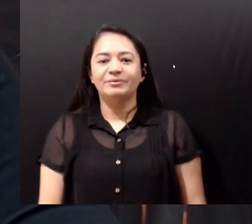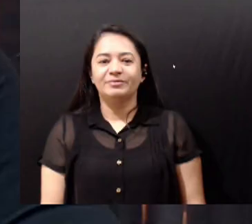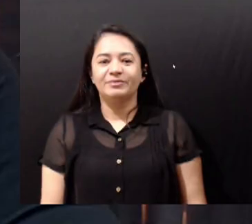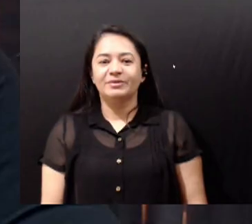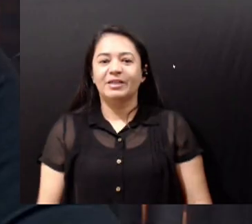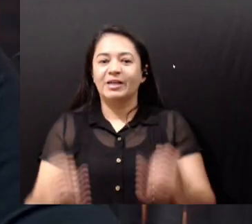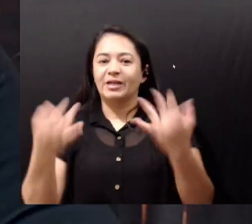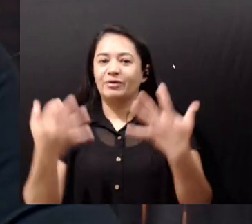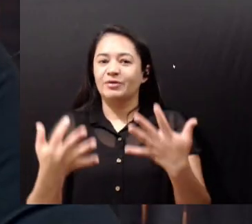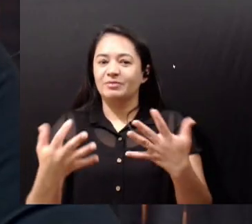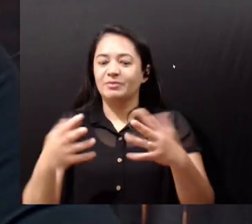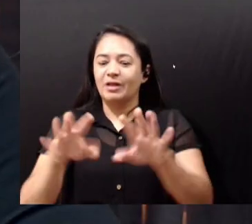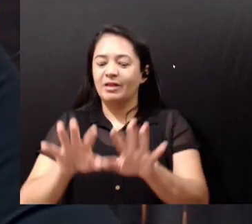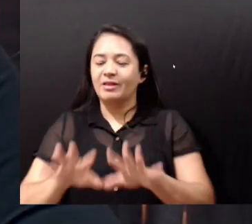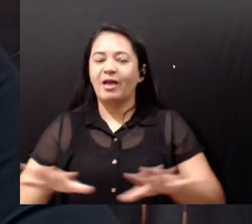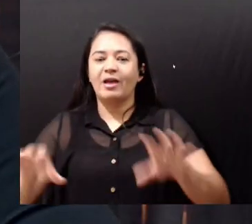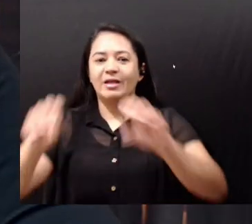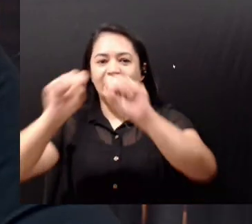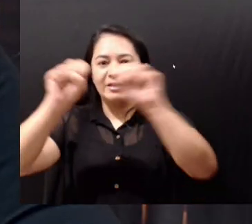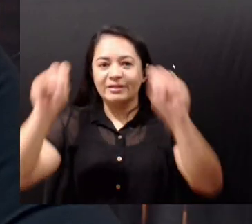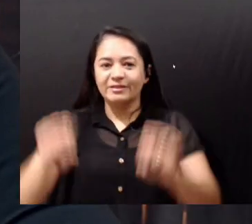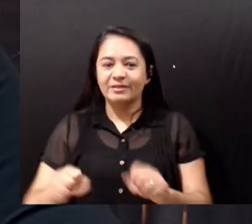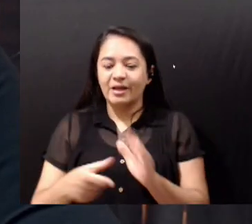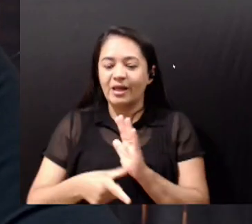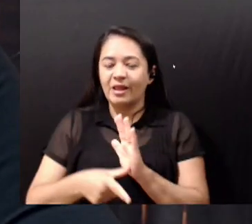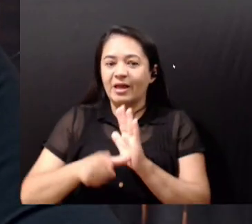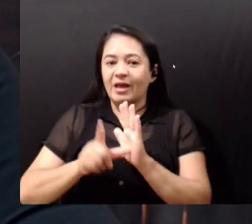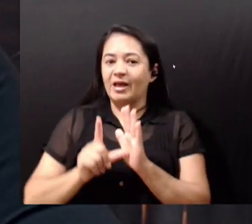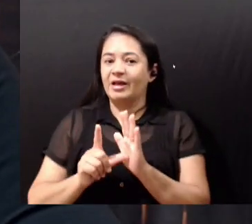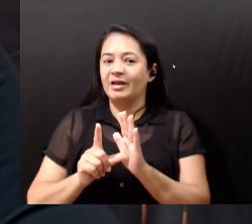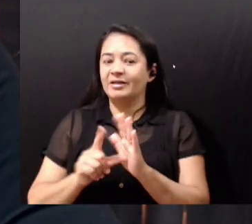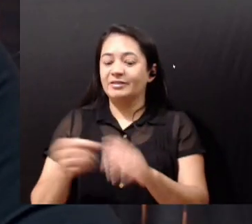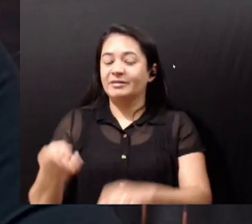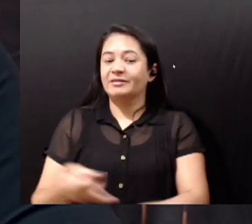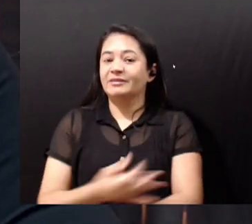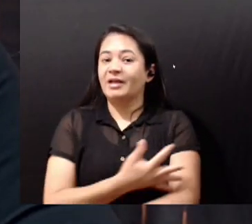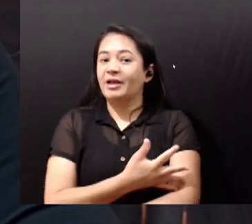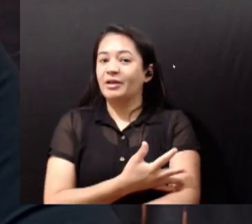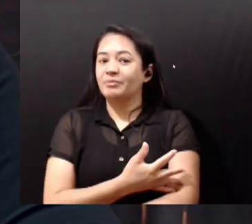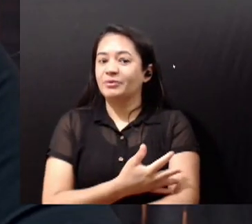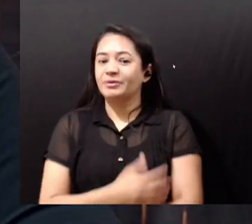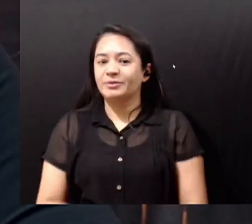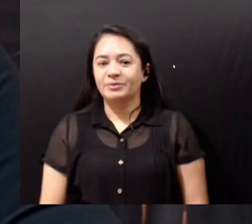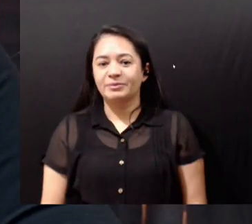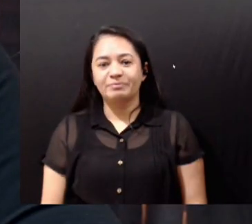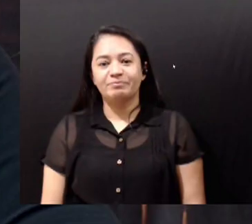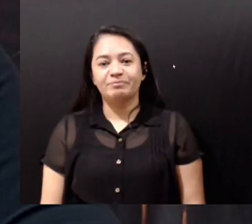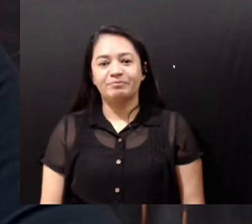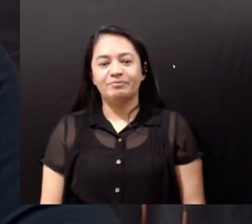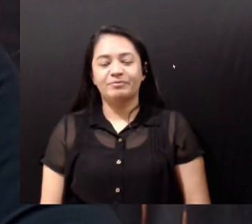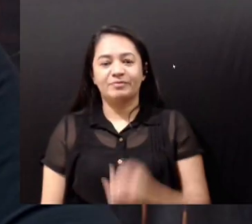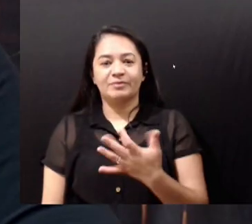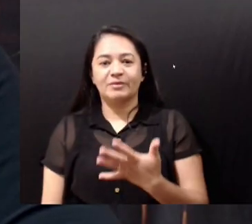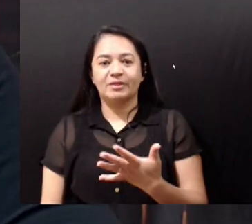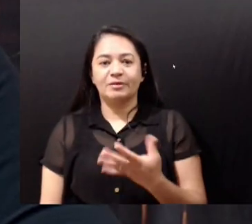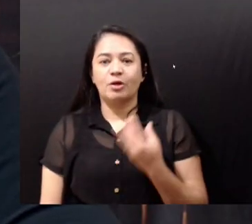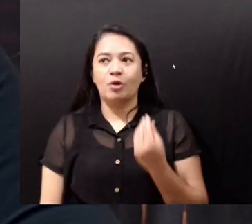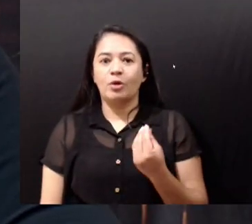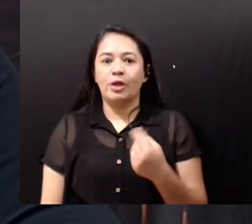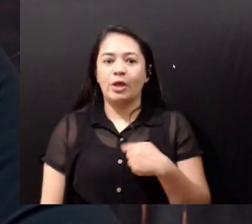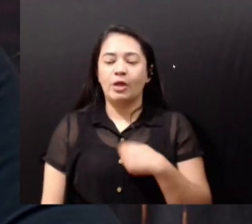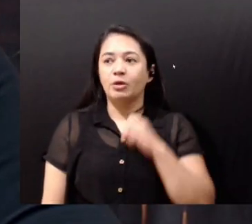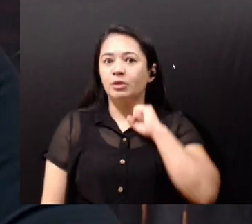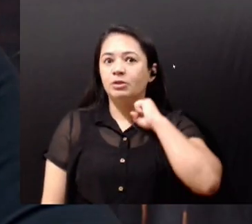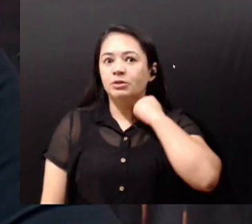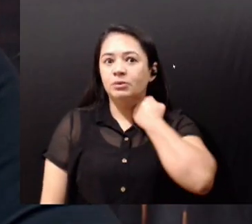sistêmico, né? Que é antes de gerar emoção, vamos dizer assim. Sim. Então ela fala ali, quando eu fico